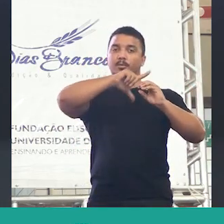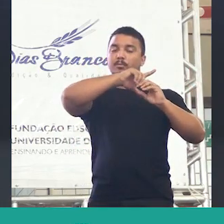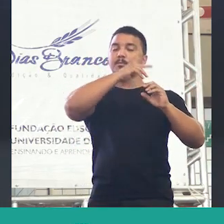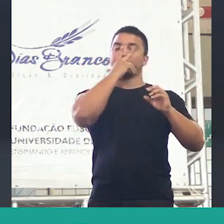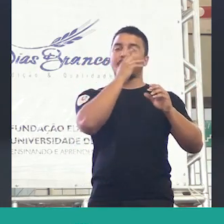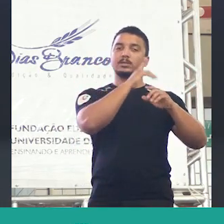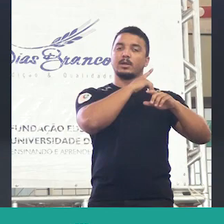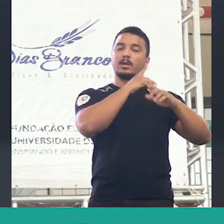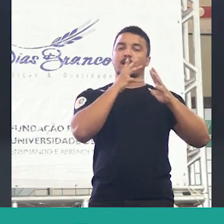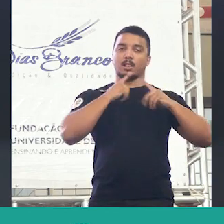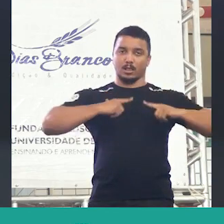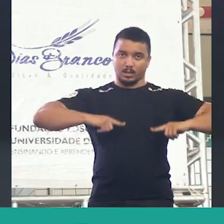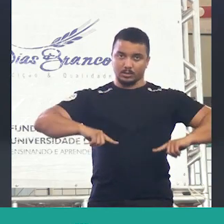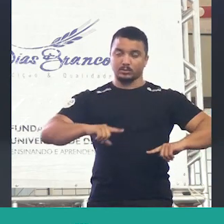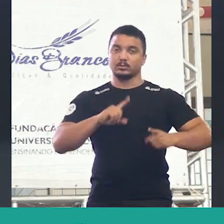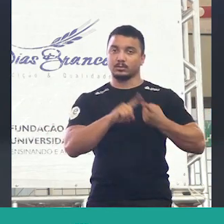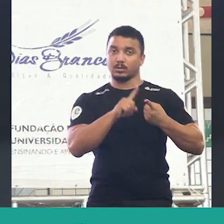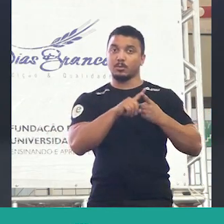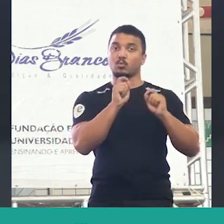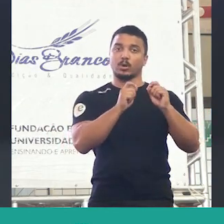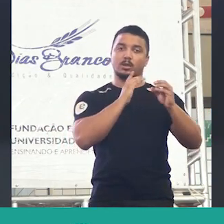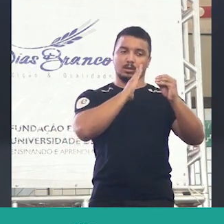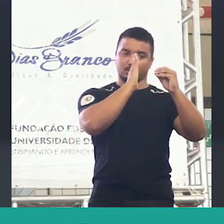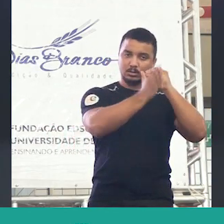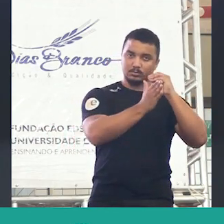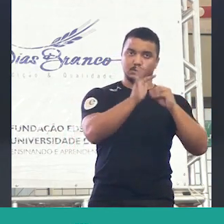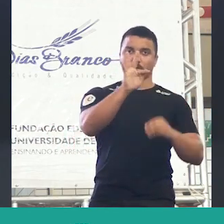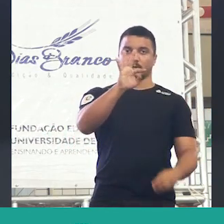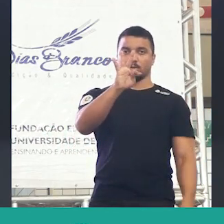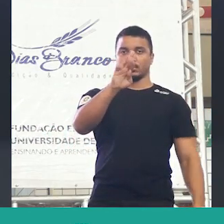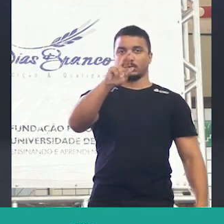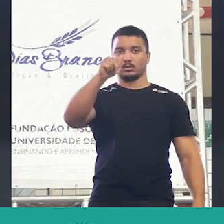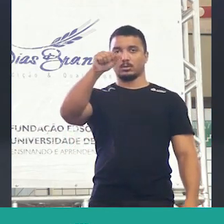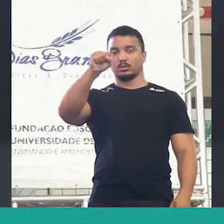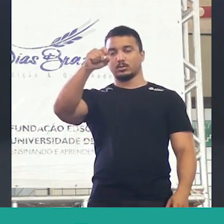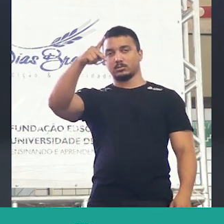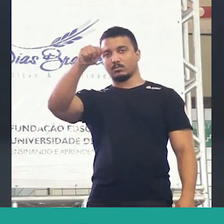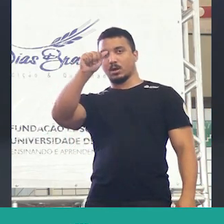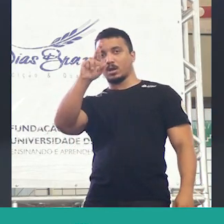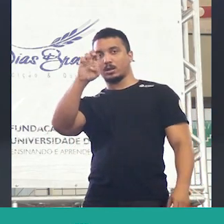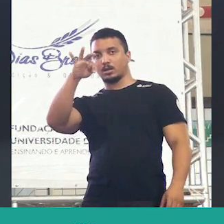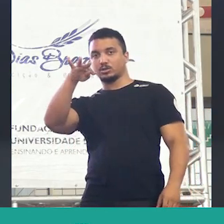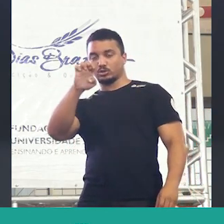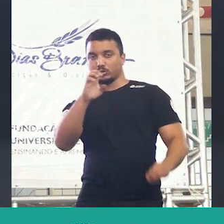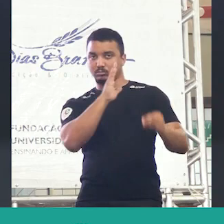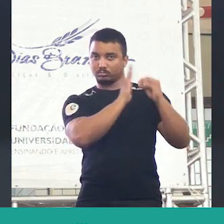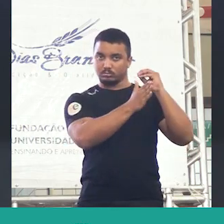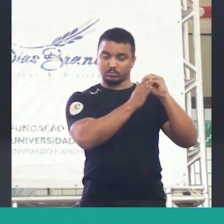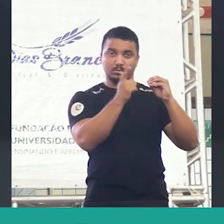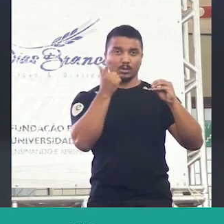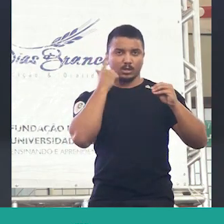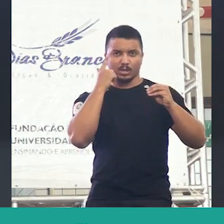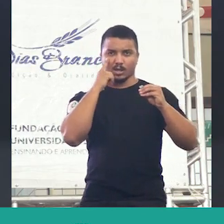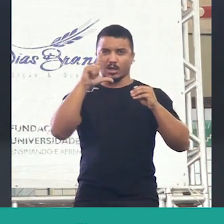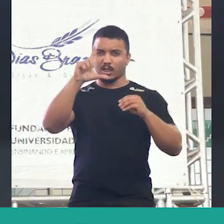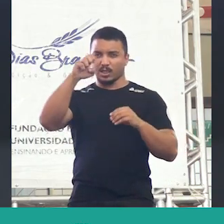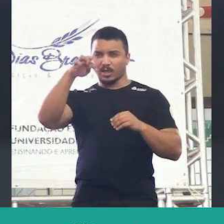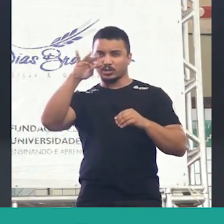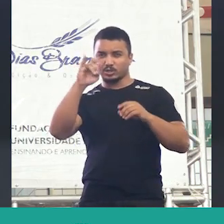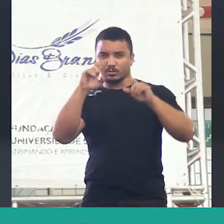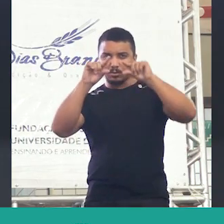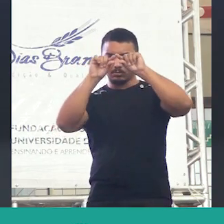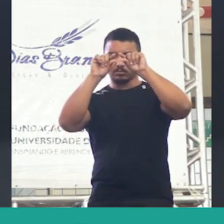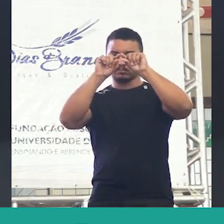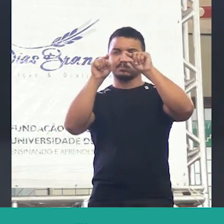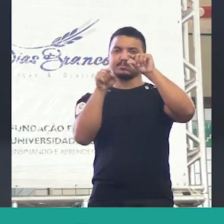lisa e transparente. Se você olhar para a lateral, vocês já viram a lateral assim de uma lente? Vocês veem que a lateral da lente ela é